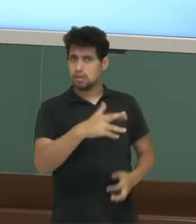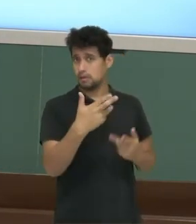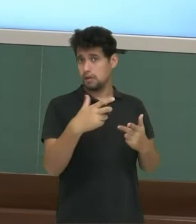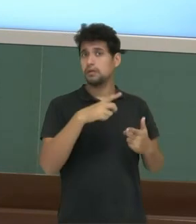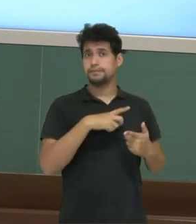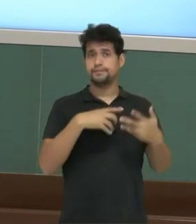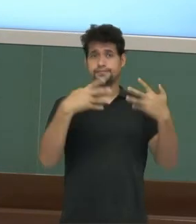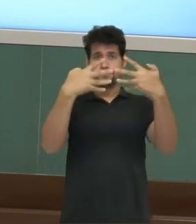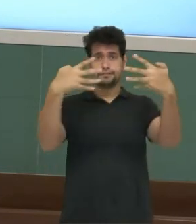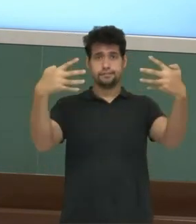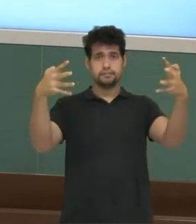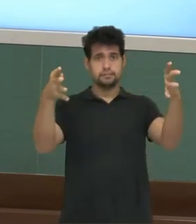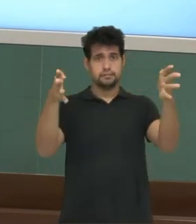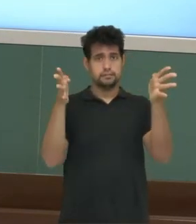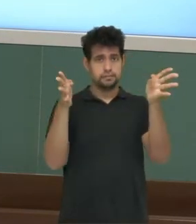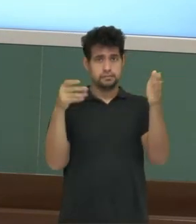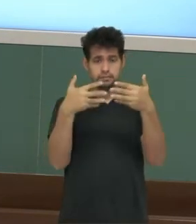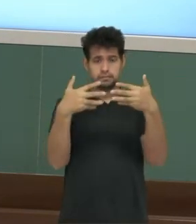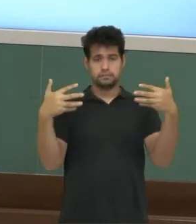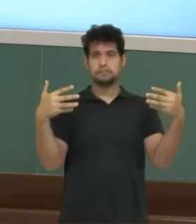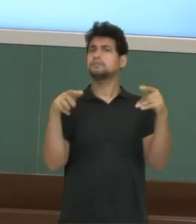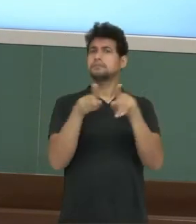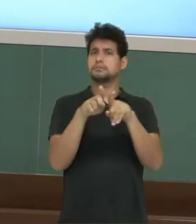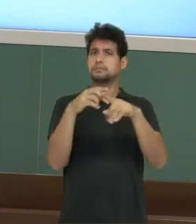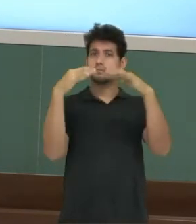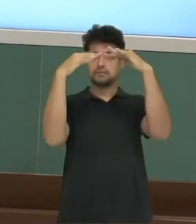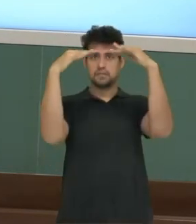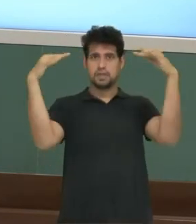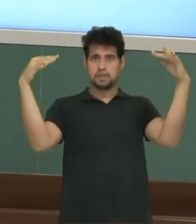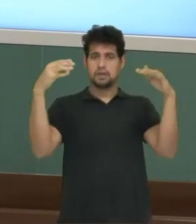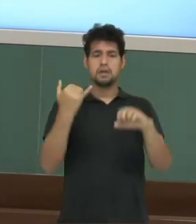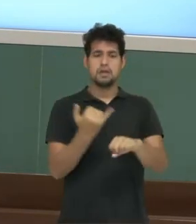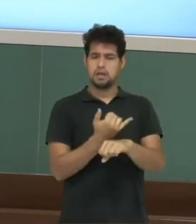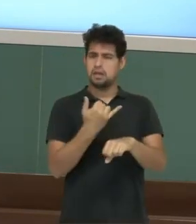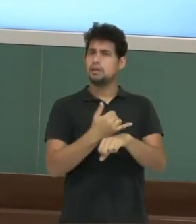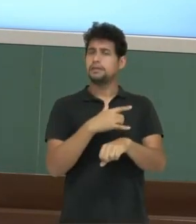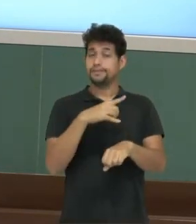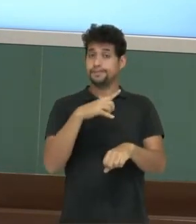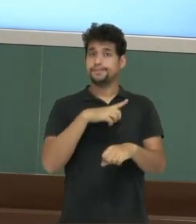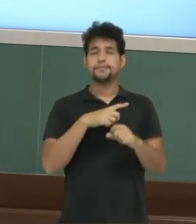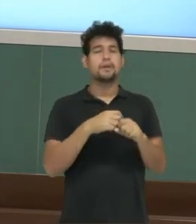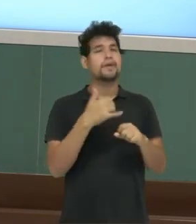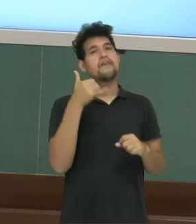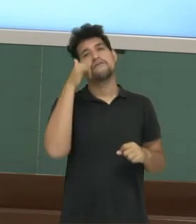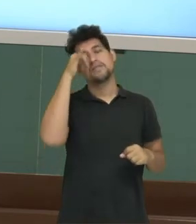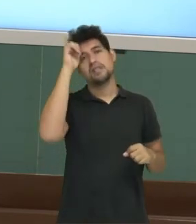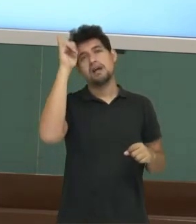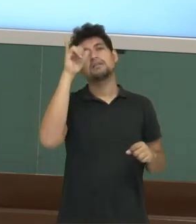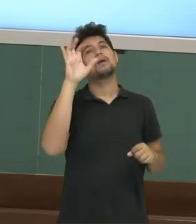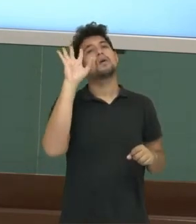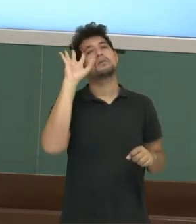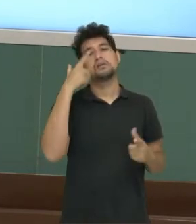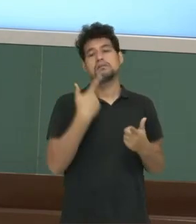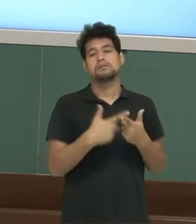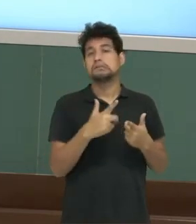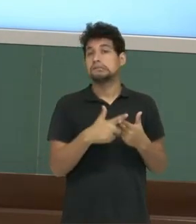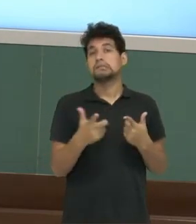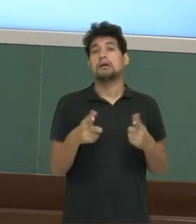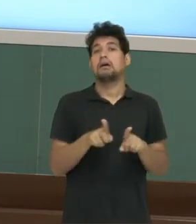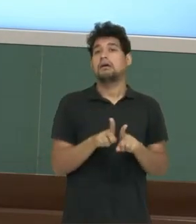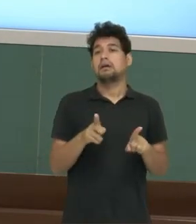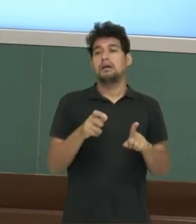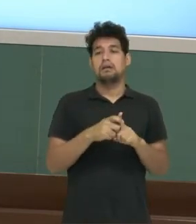proteção de tela de aço ao redor do atleta para evitar que esse martelo também